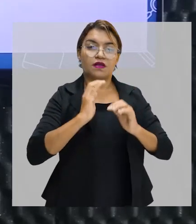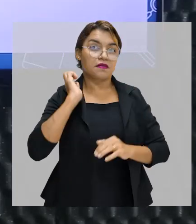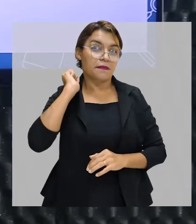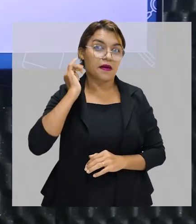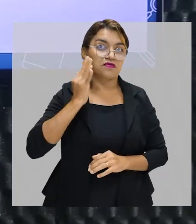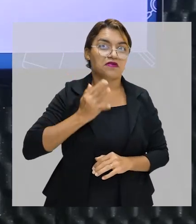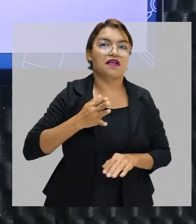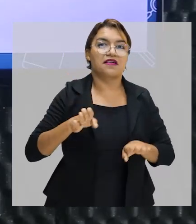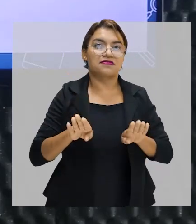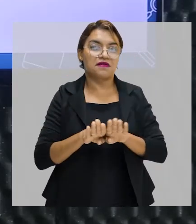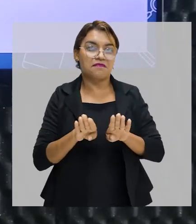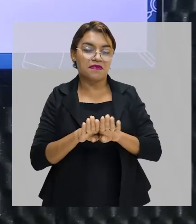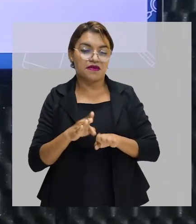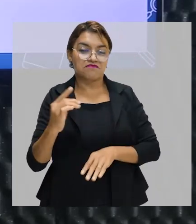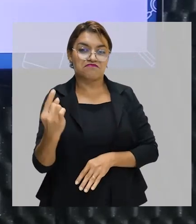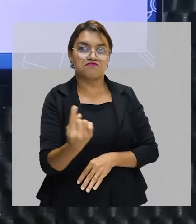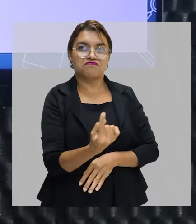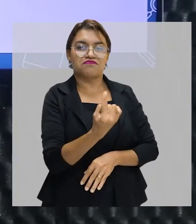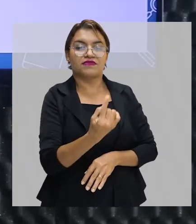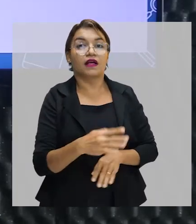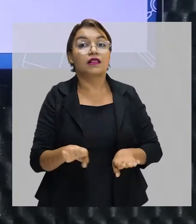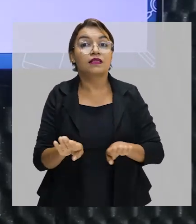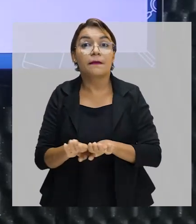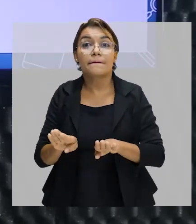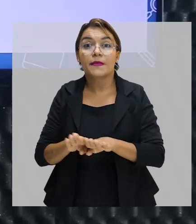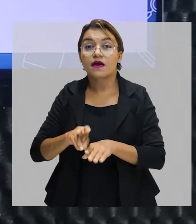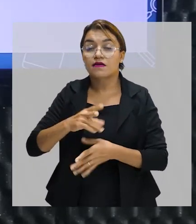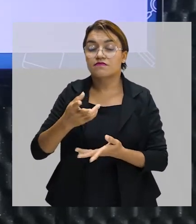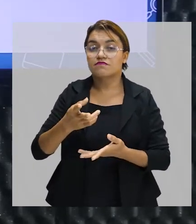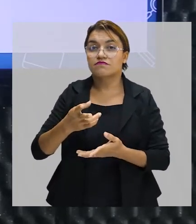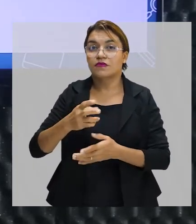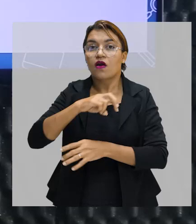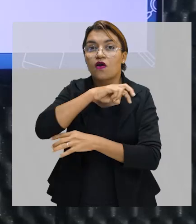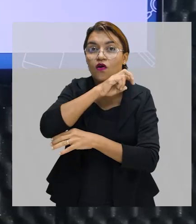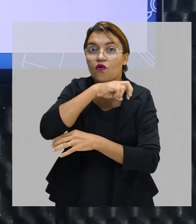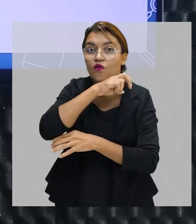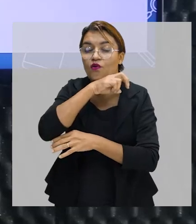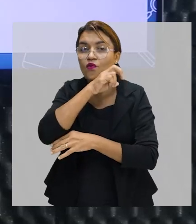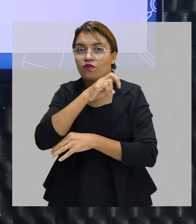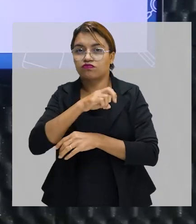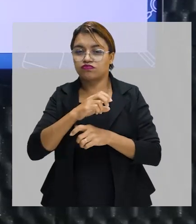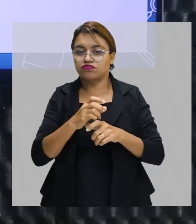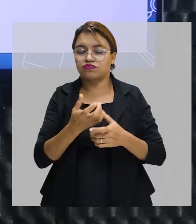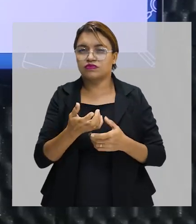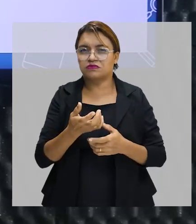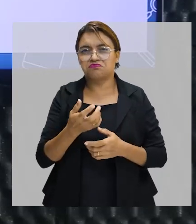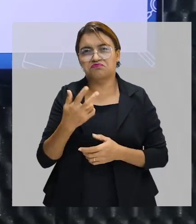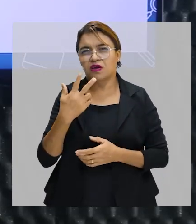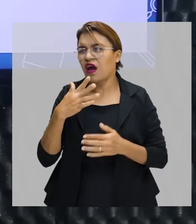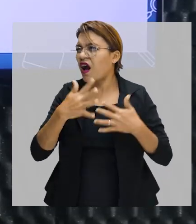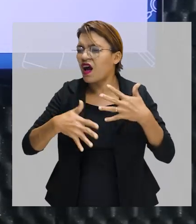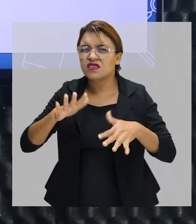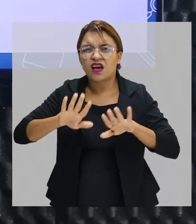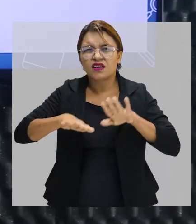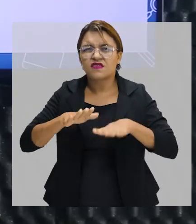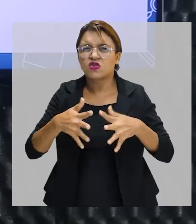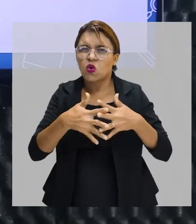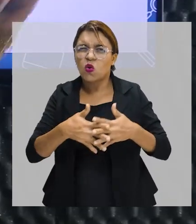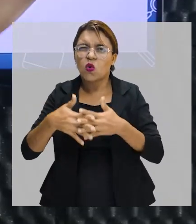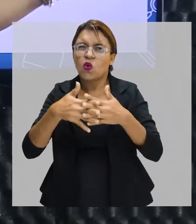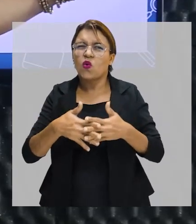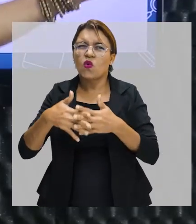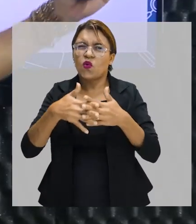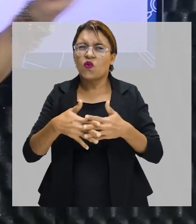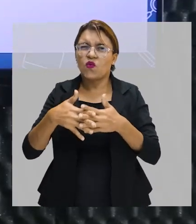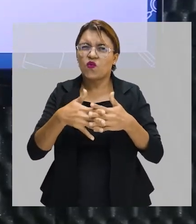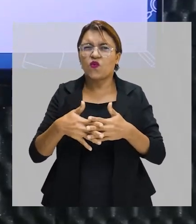madrugada. Tem a lenda da serpente. Aí eu sempre confundo. Eu não sei se é a cabeça que está aqui debaixo de São Luís e o rabo